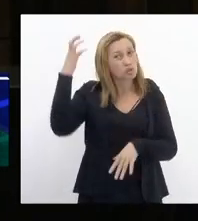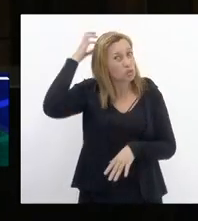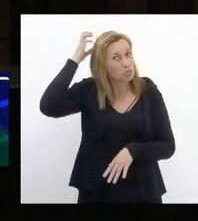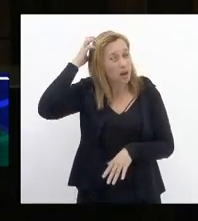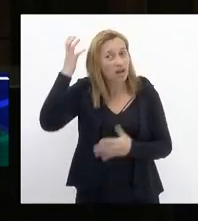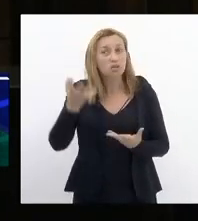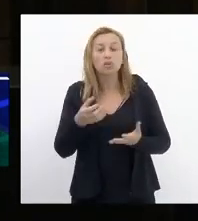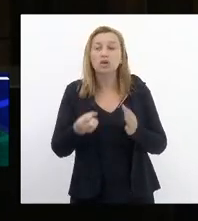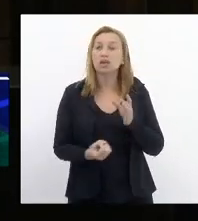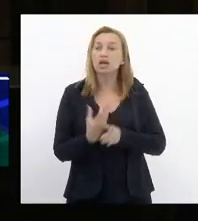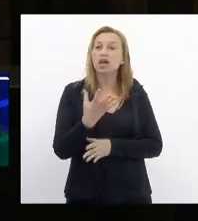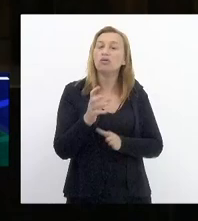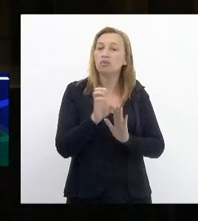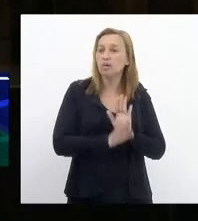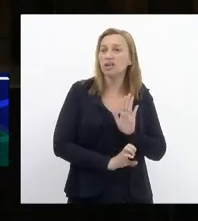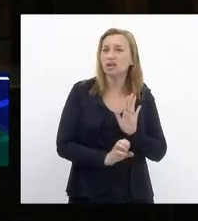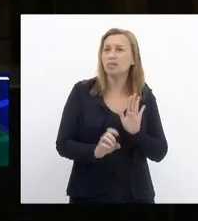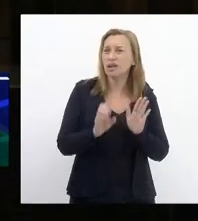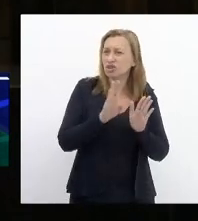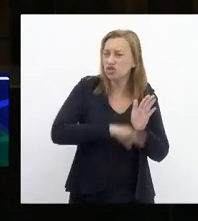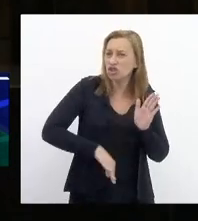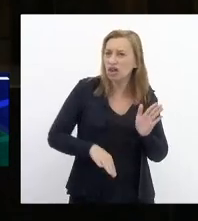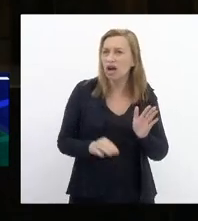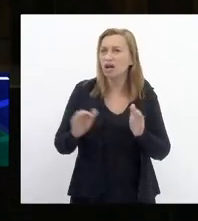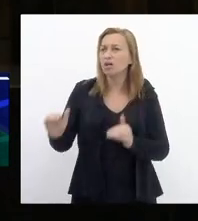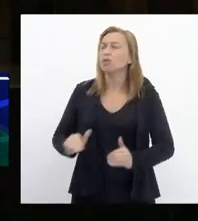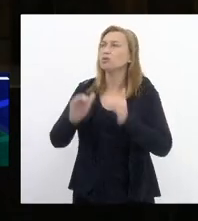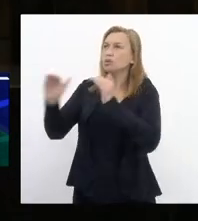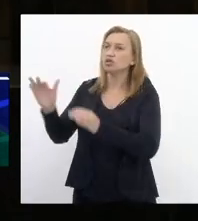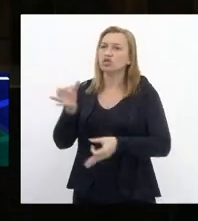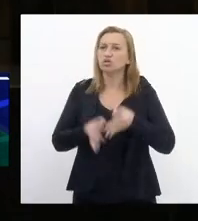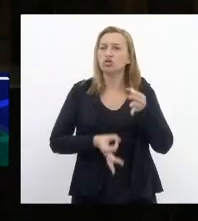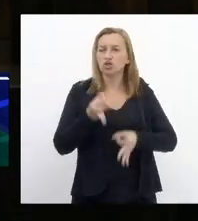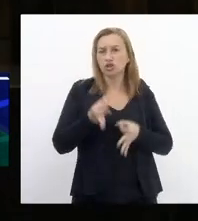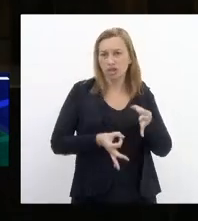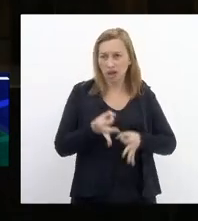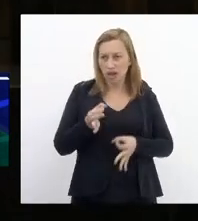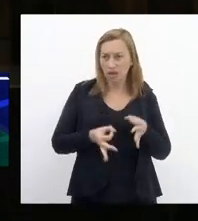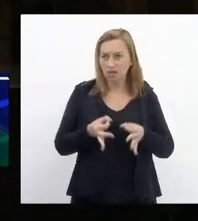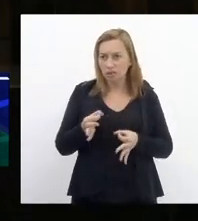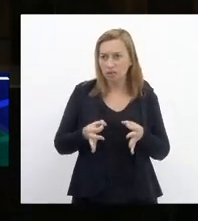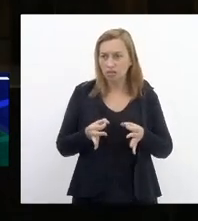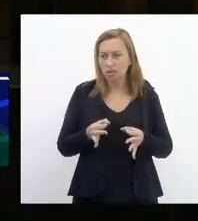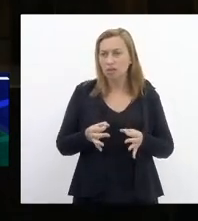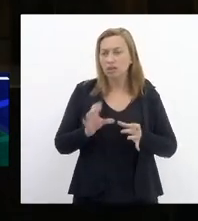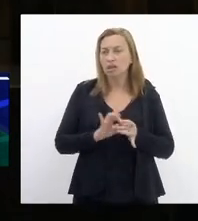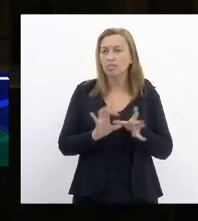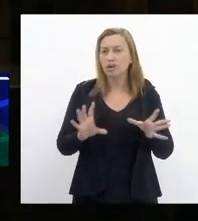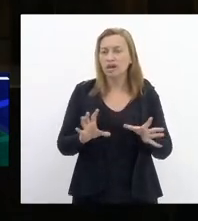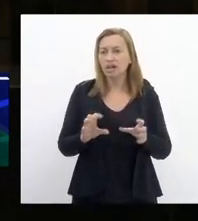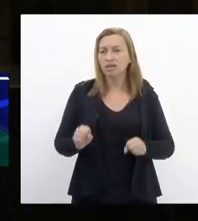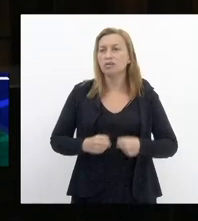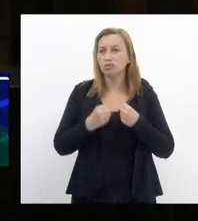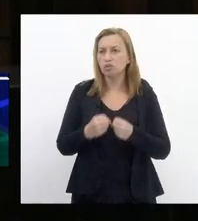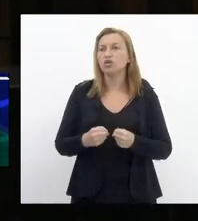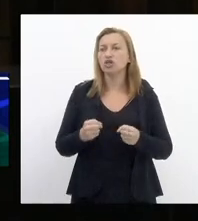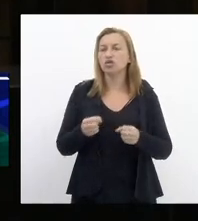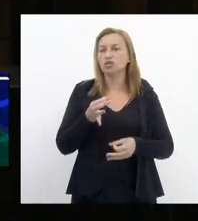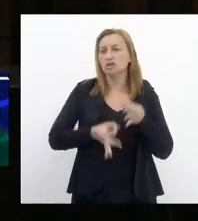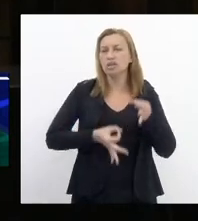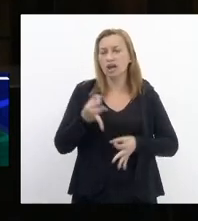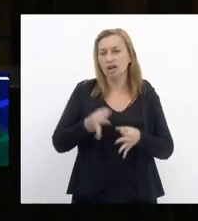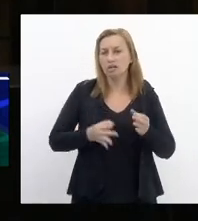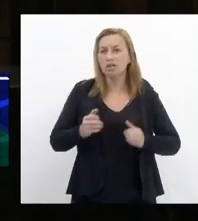criei uma emenda para excluir o Poder Judiciário, dando uma autonomia ao Poder Judiciário para que ele dê